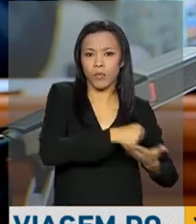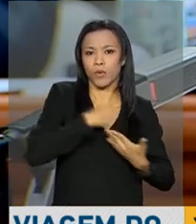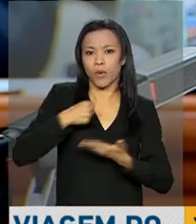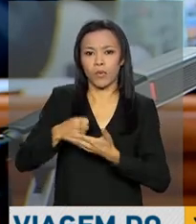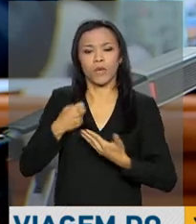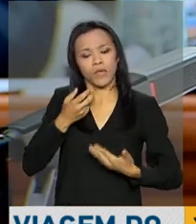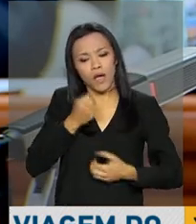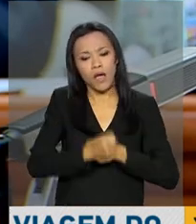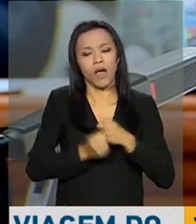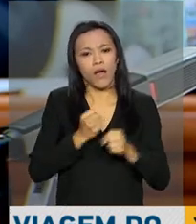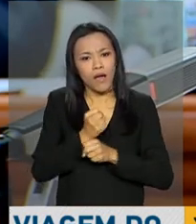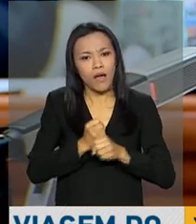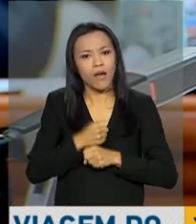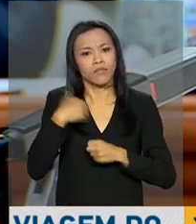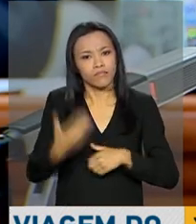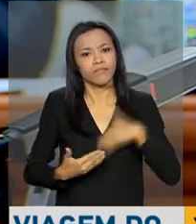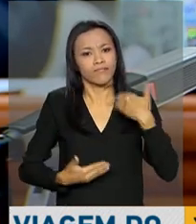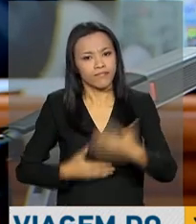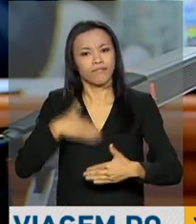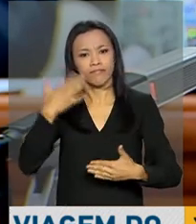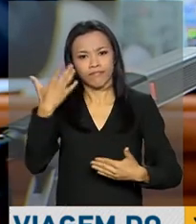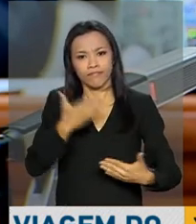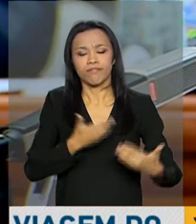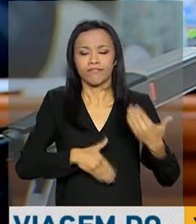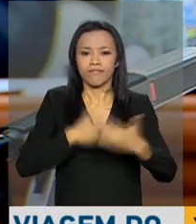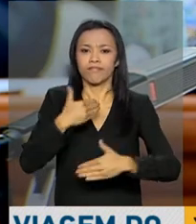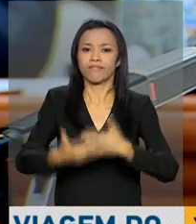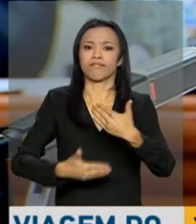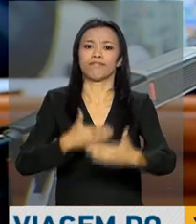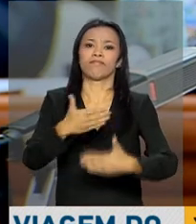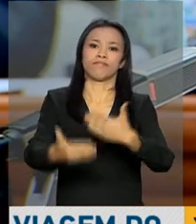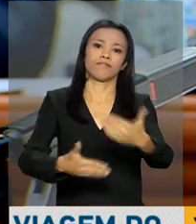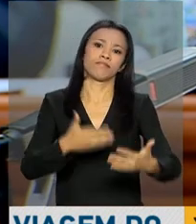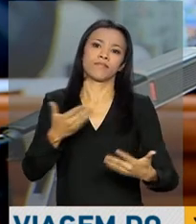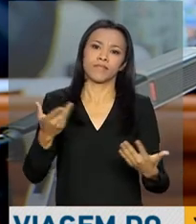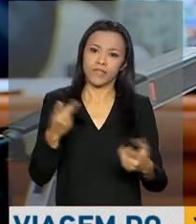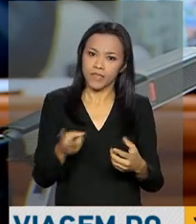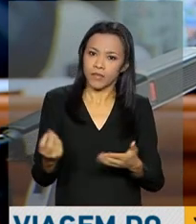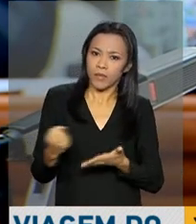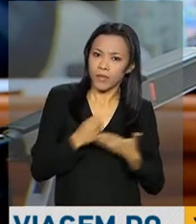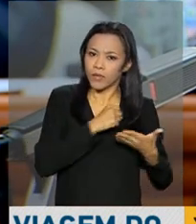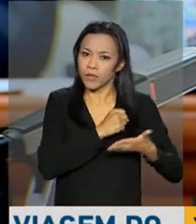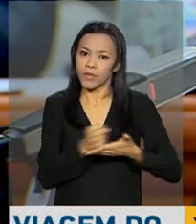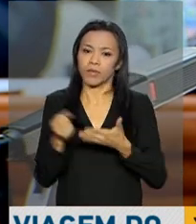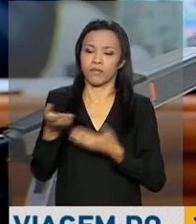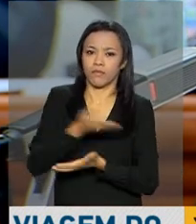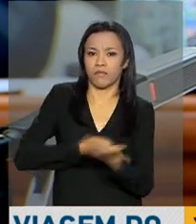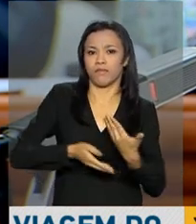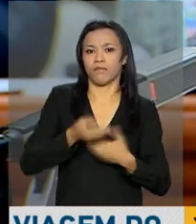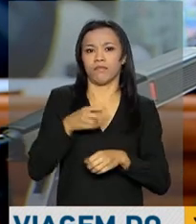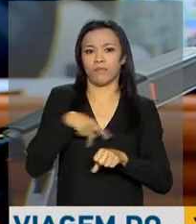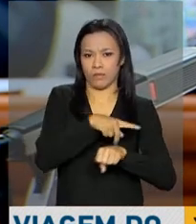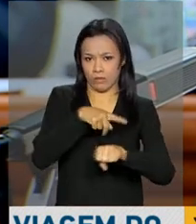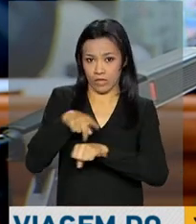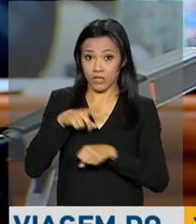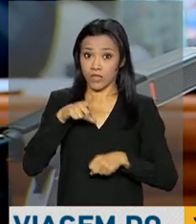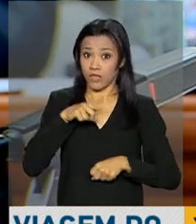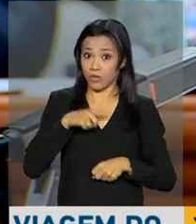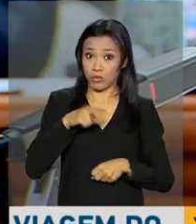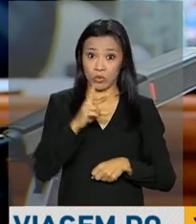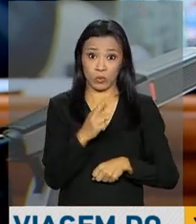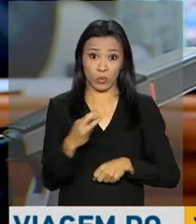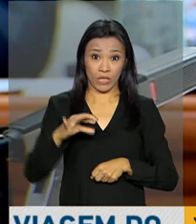renova a cada ano, que se desdobra em variadas iniciativas. Temos rico patrimônio